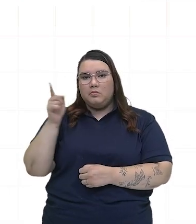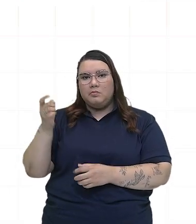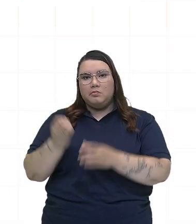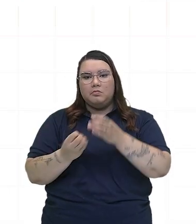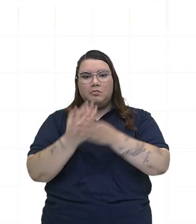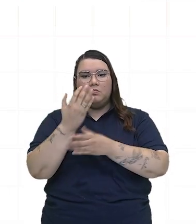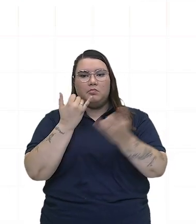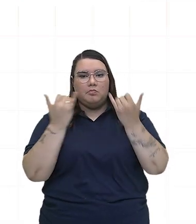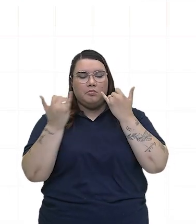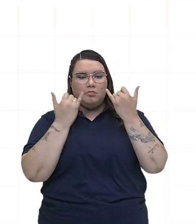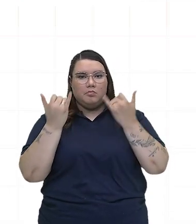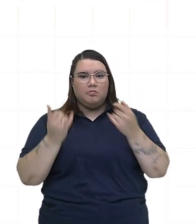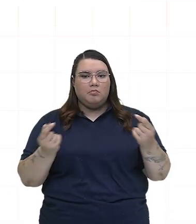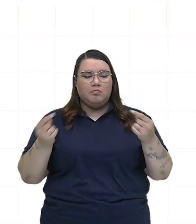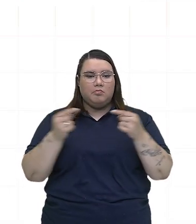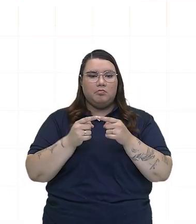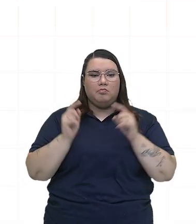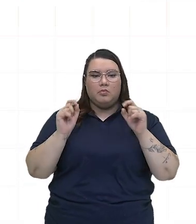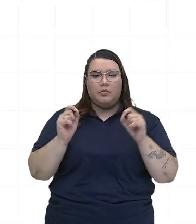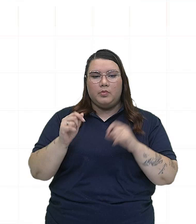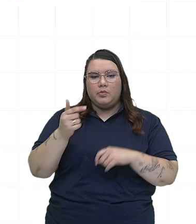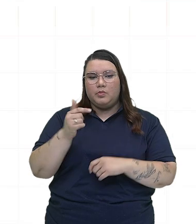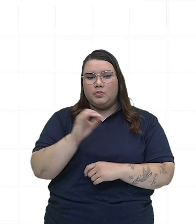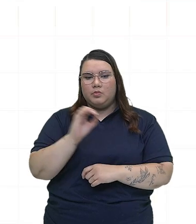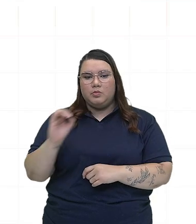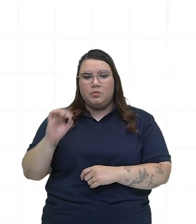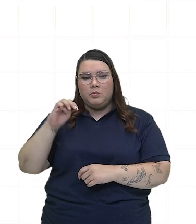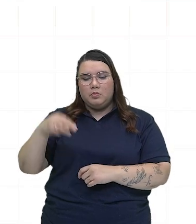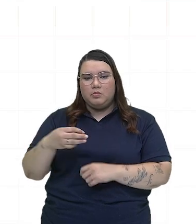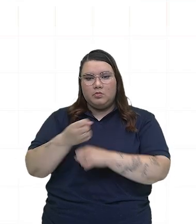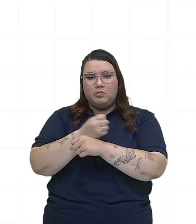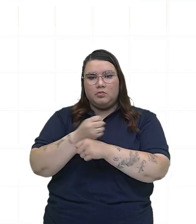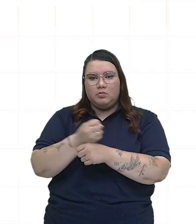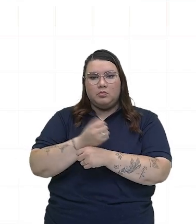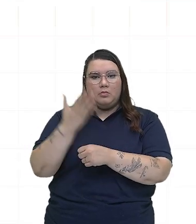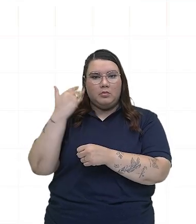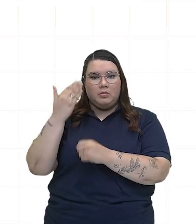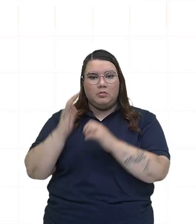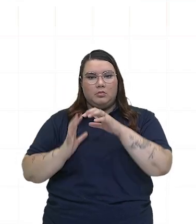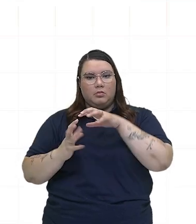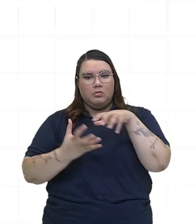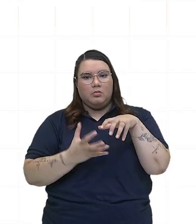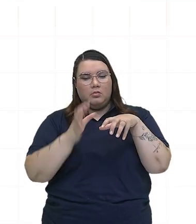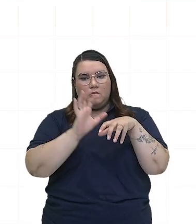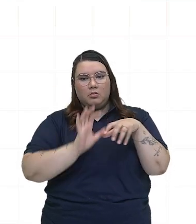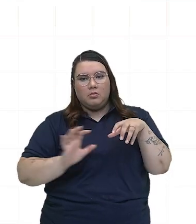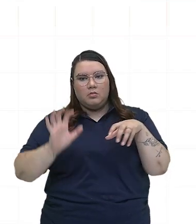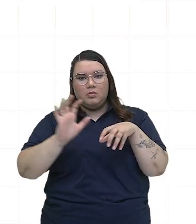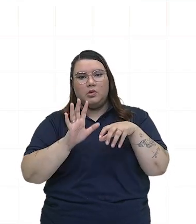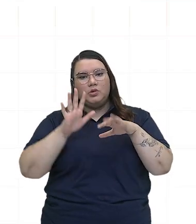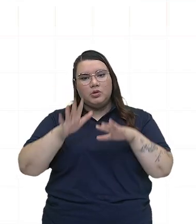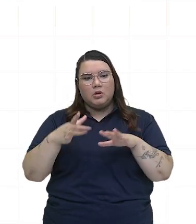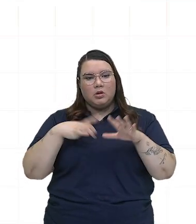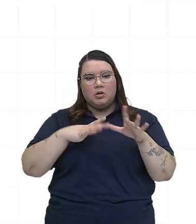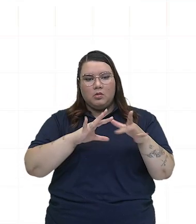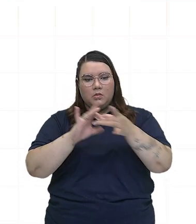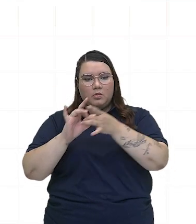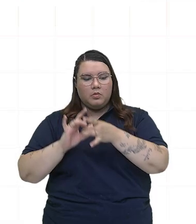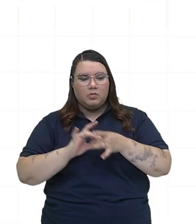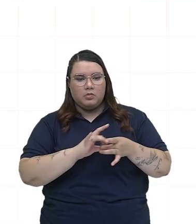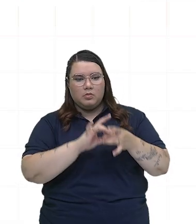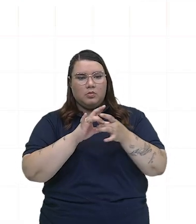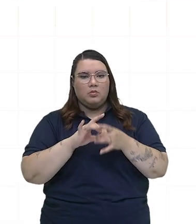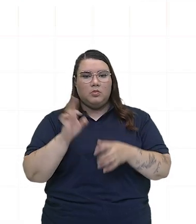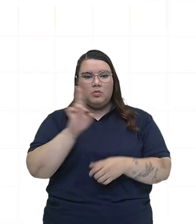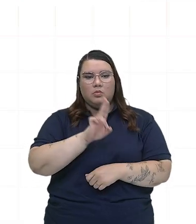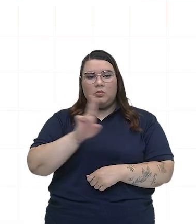200 milhões de anos os continentes eles já estiveram unidos, formando uma única massa continental